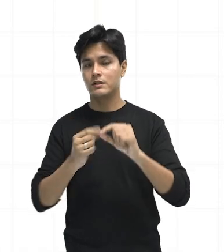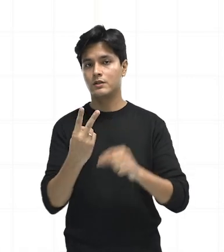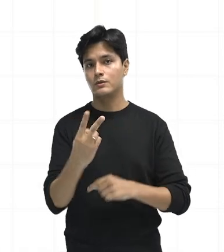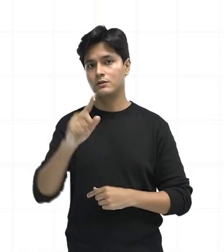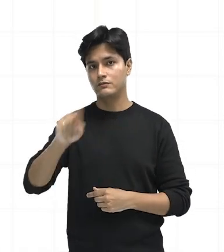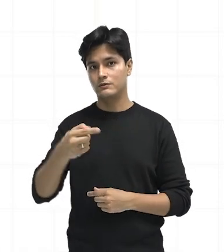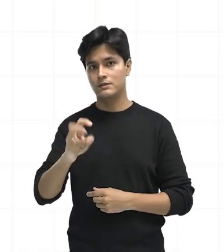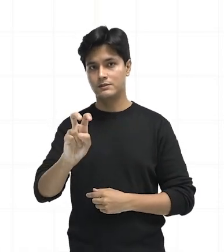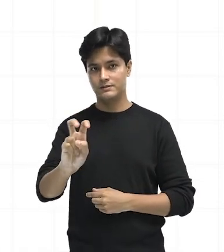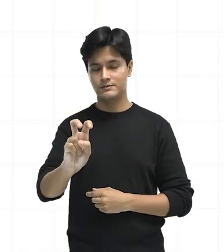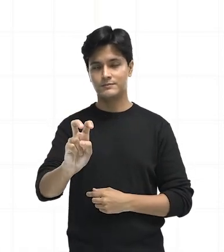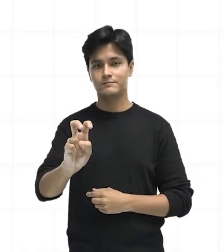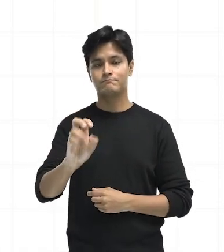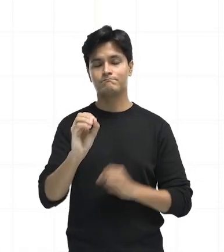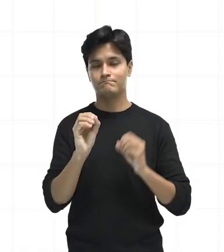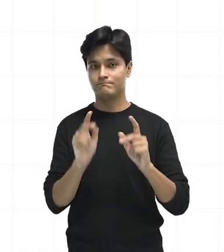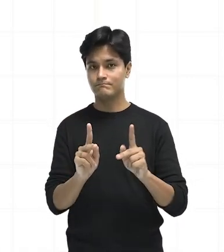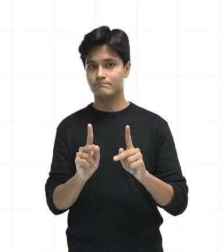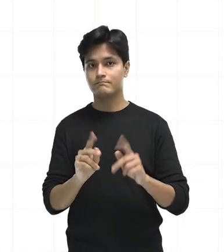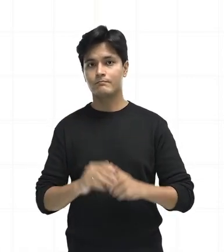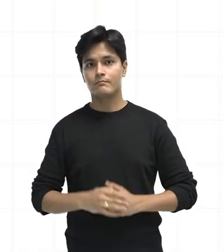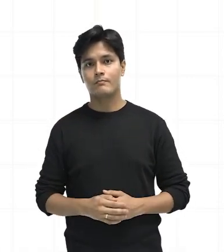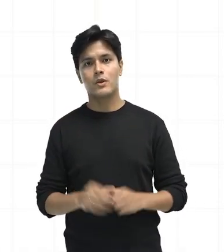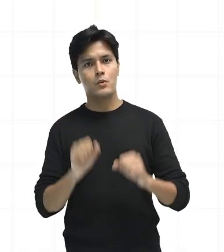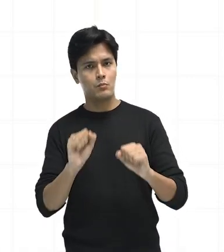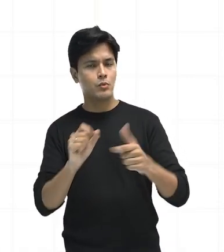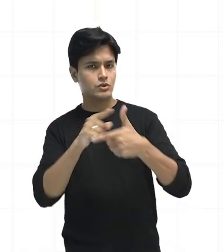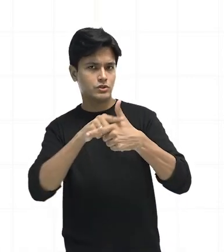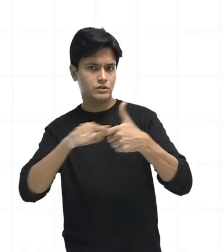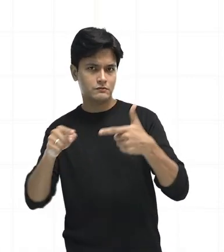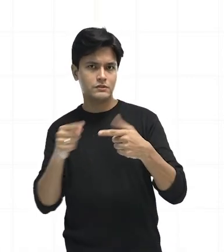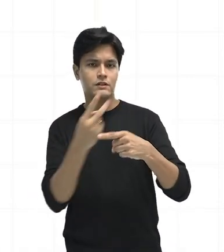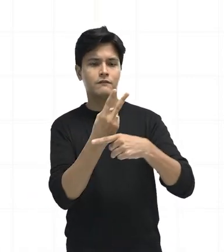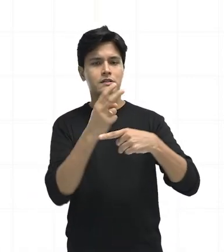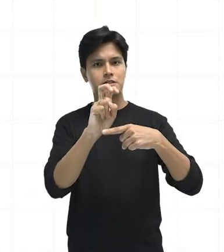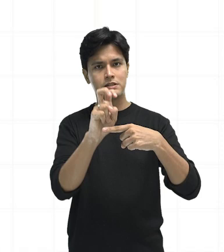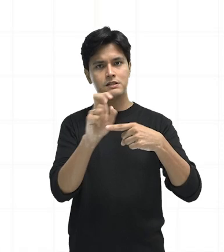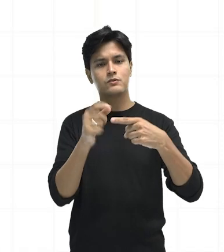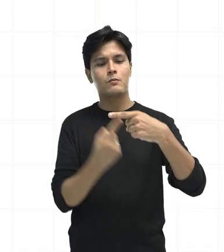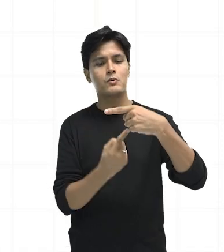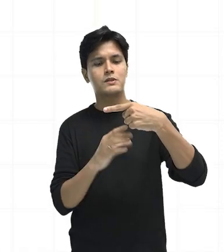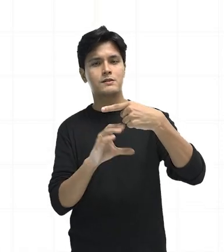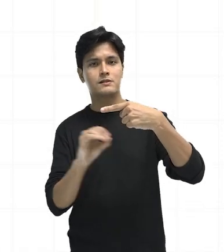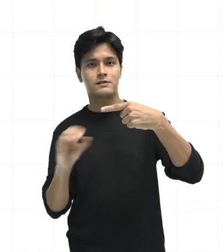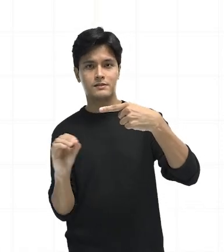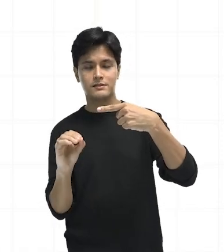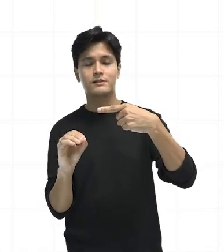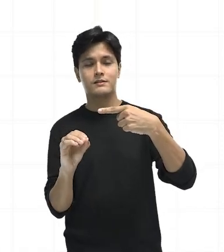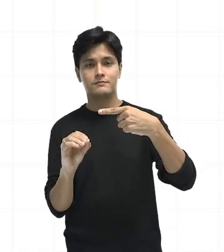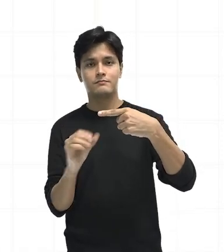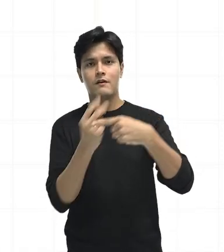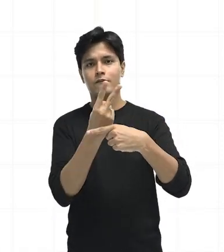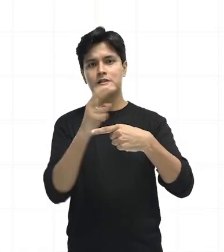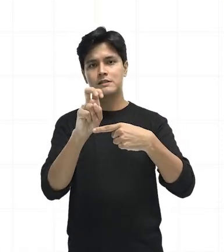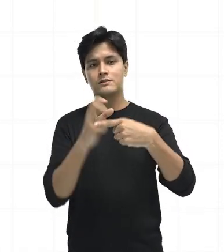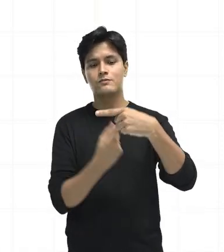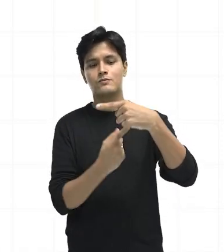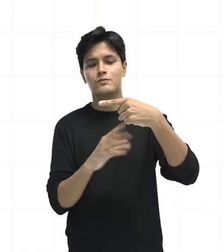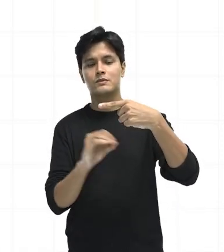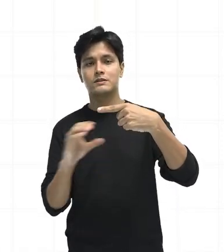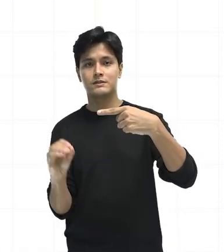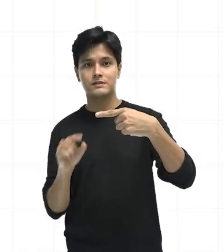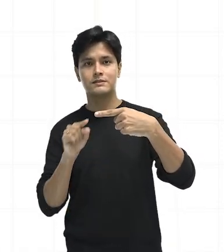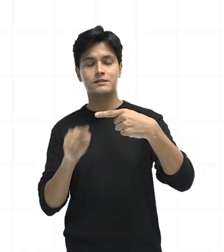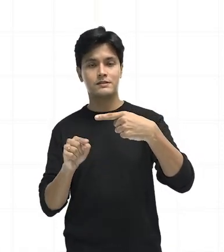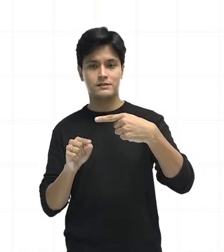2,5. Ok? Eu posso dividir esse mesmo 25 por 100. Dividindo 25 por 100, veja que eu